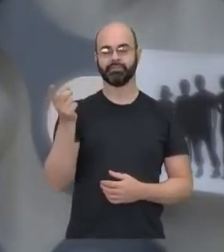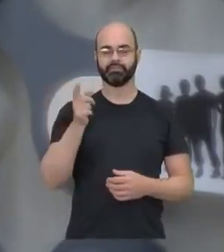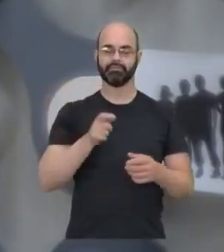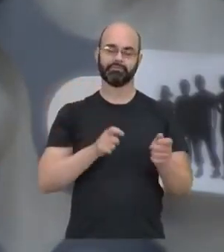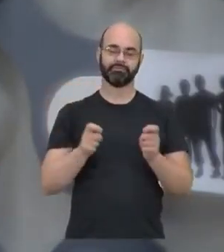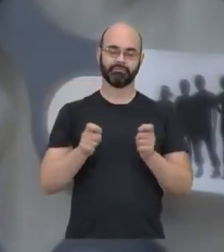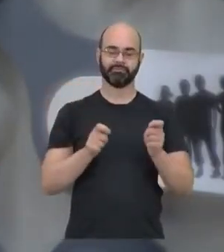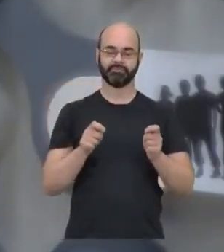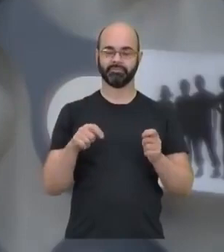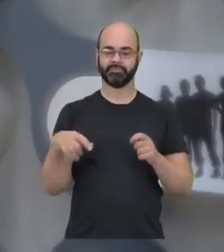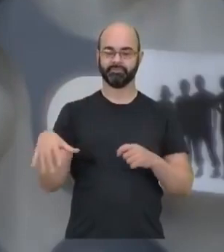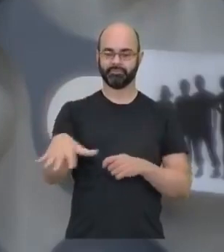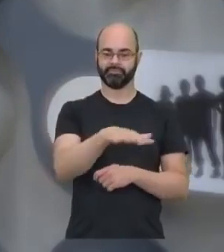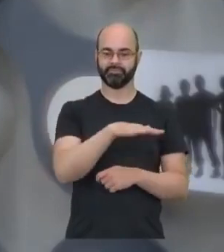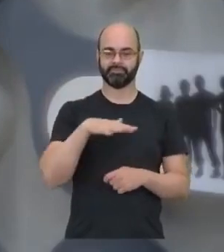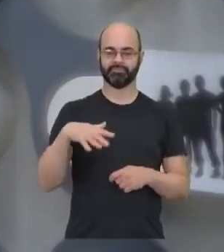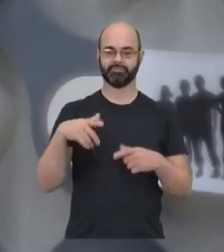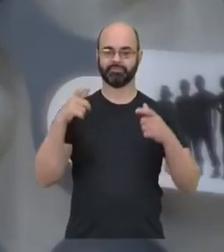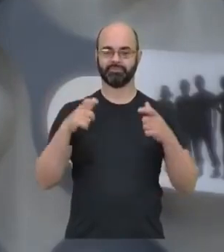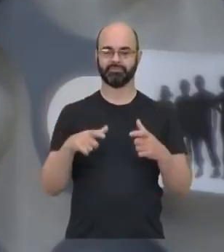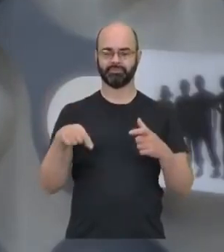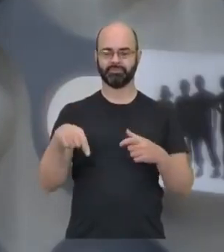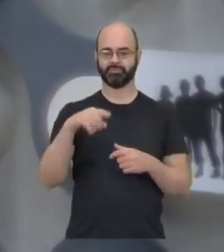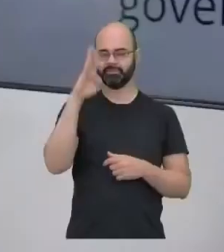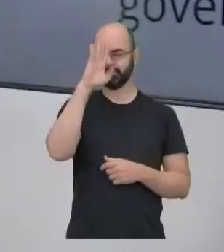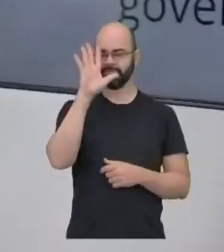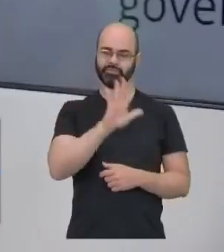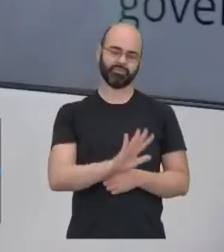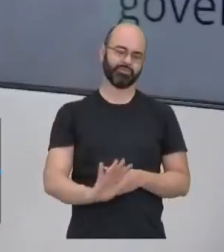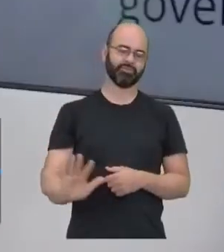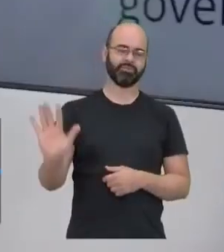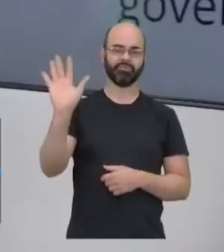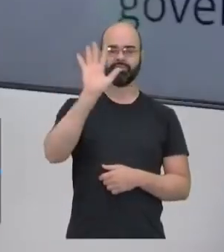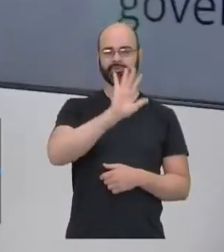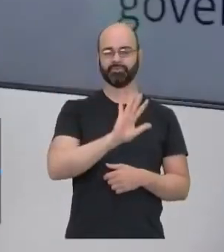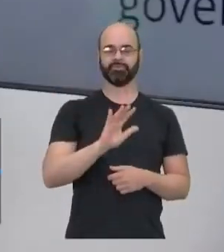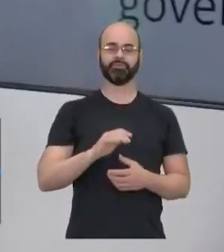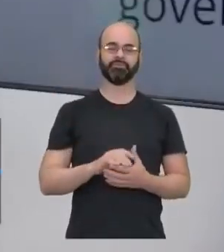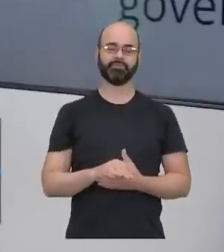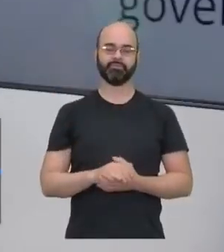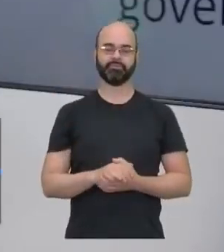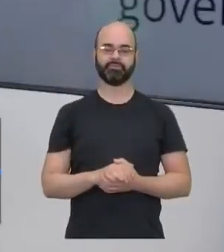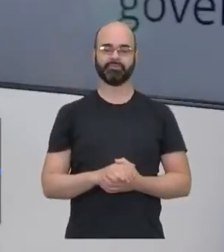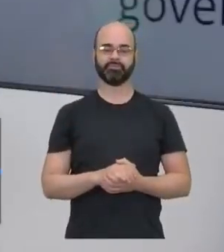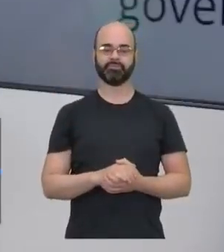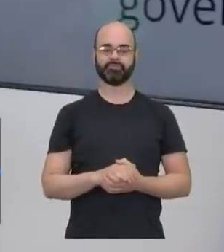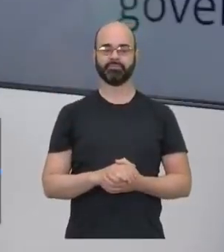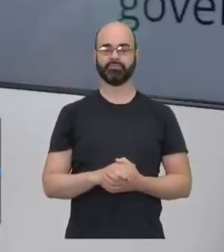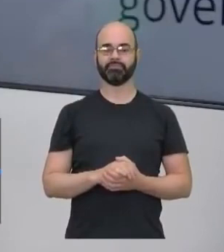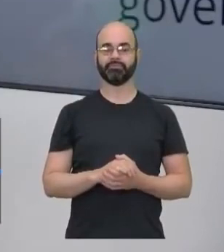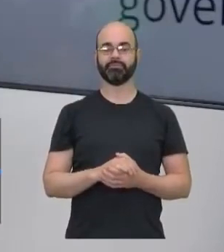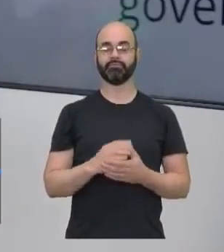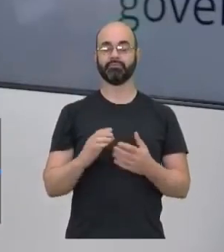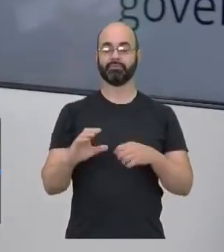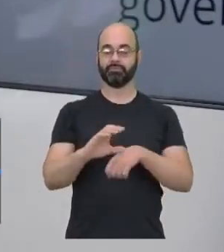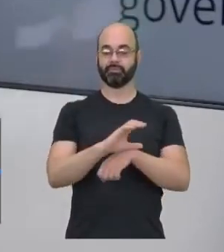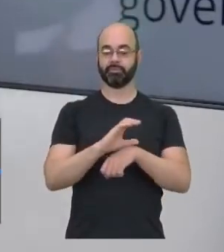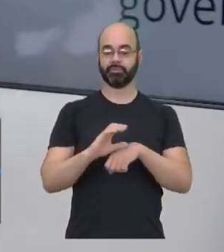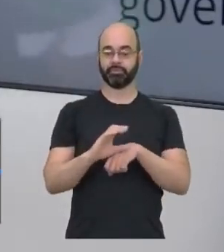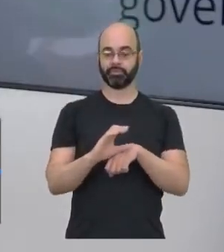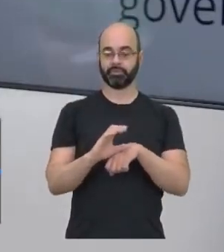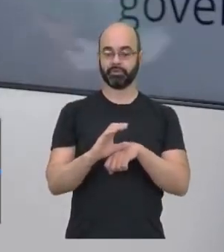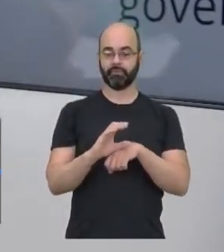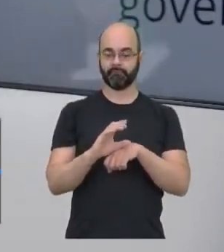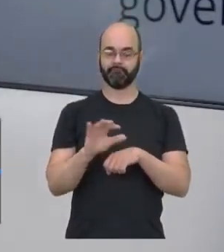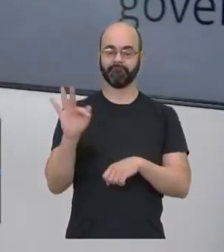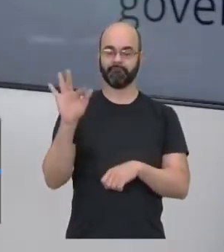nosso território, que agora a gente está falando de todo o território nacional. As leis, nós temos a Constituição Federal, que é a nossa